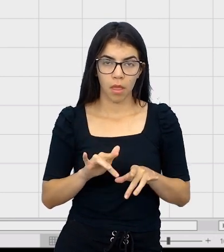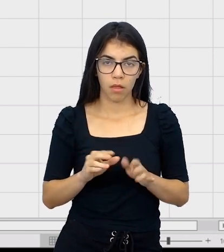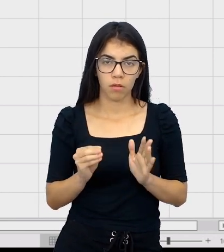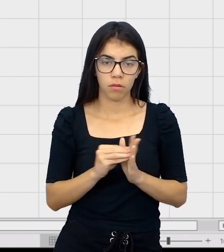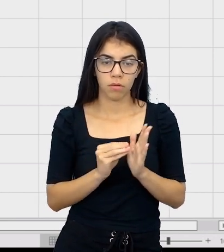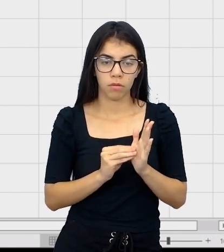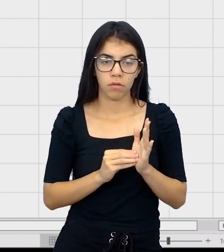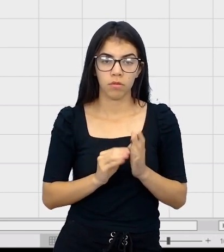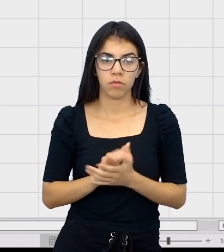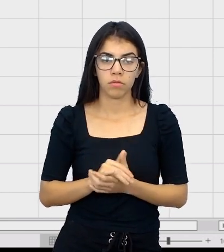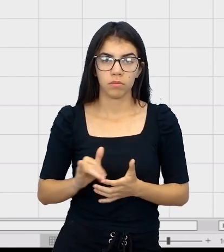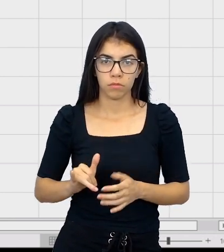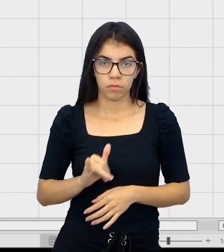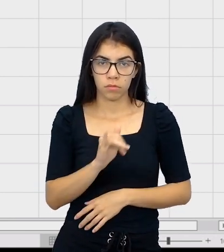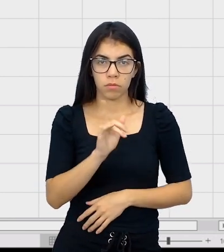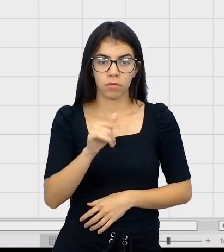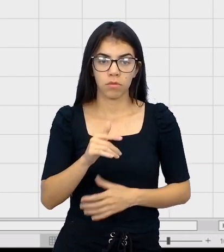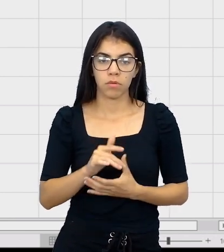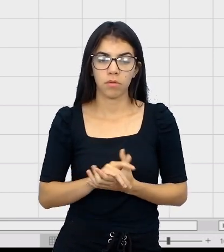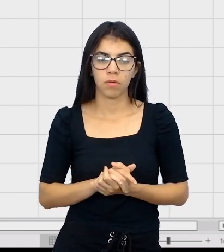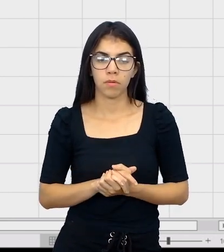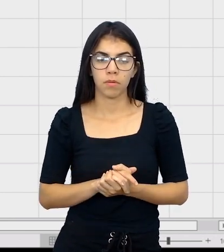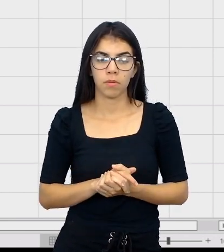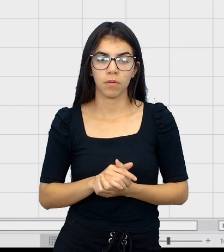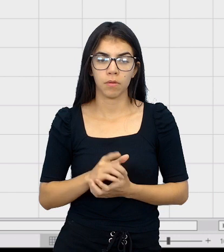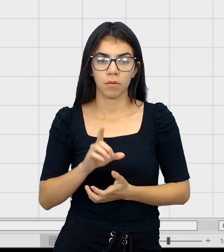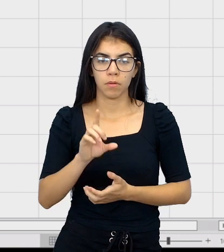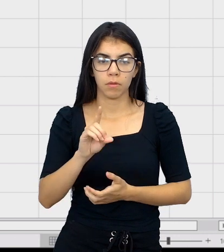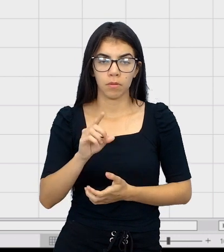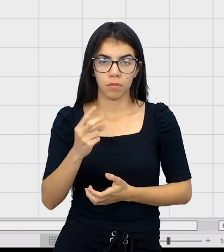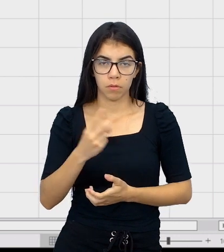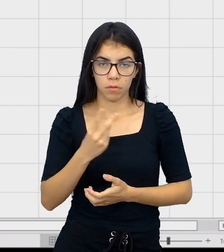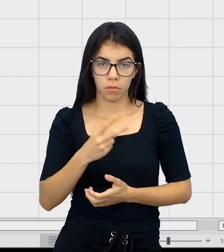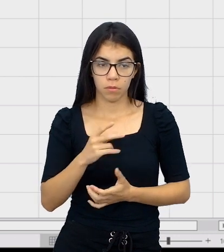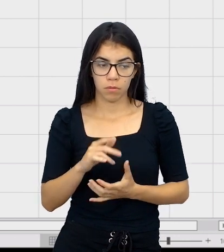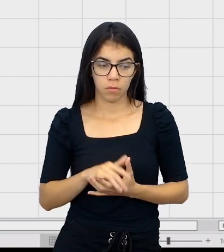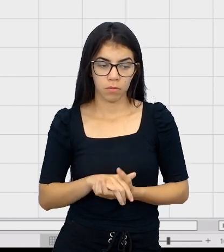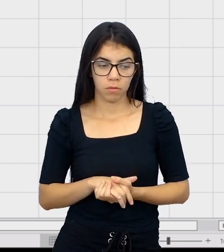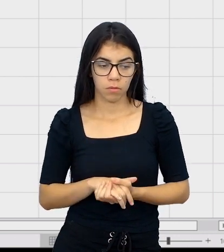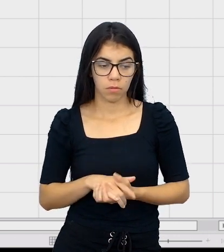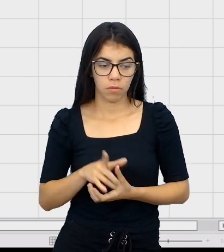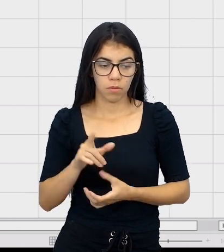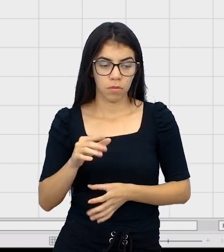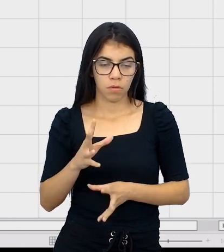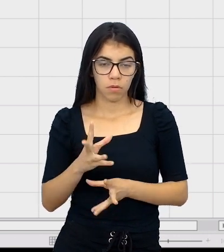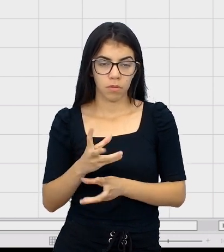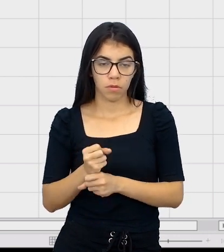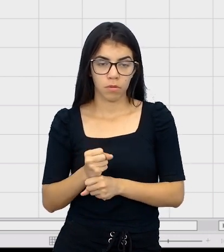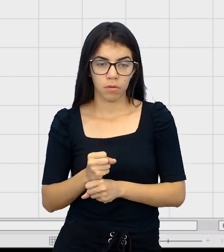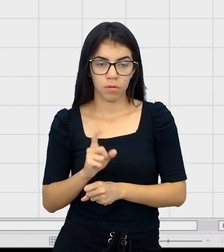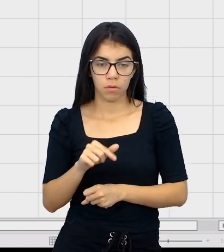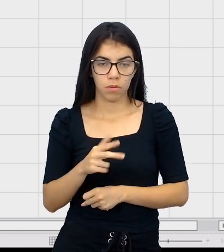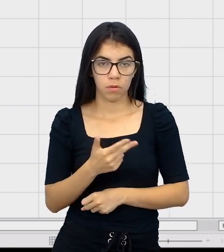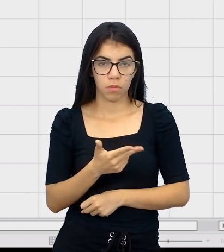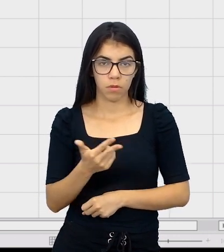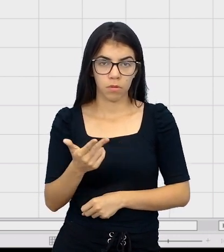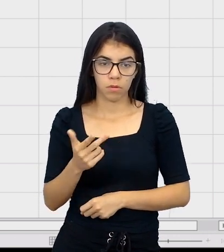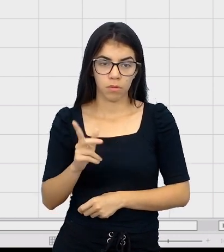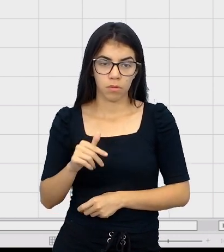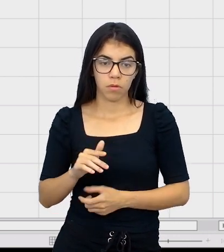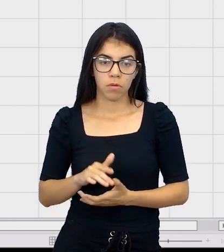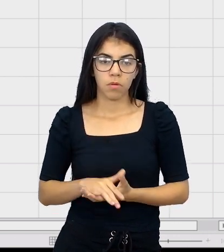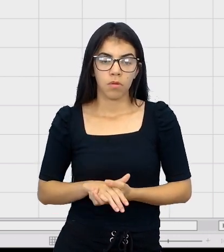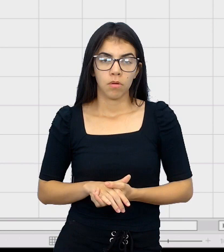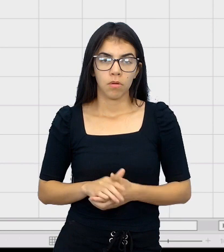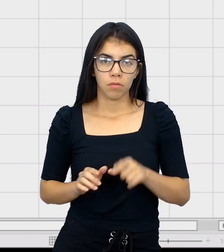do Y. Clico lá na primeira, que é o nosso D2, tá bom? E eu vou fazer a fórmula. Então, eu vou pôr sinal de igual. Vou abrir